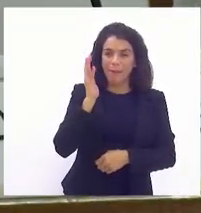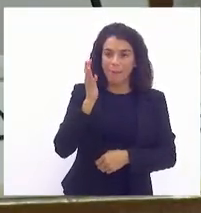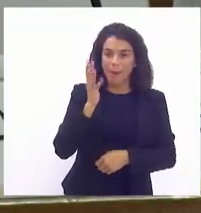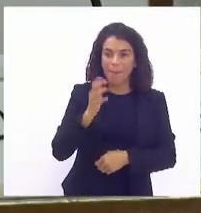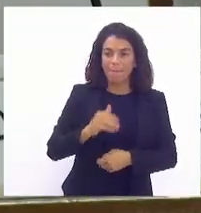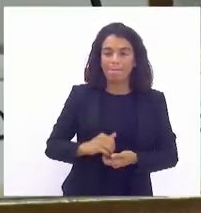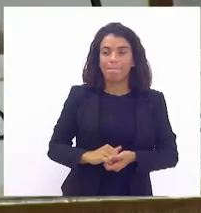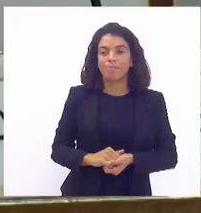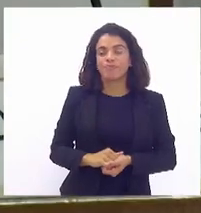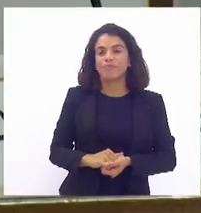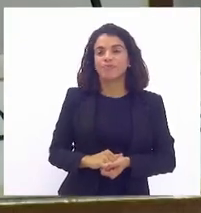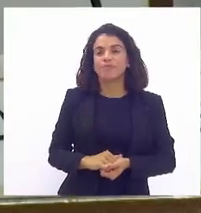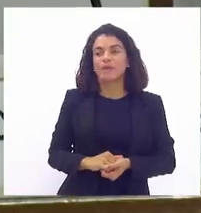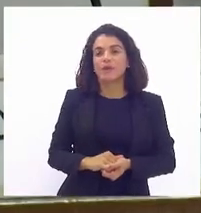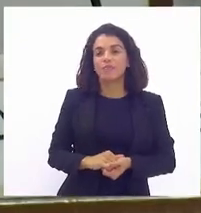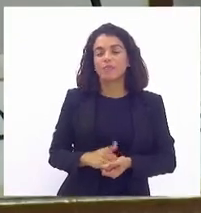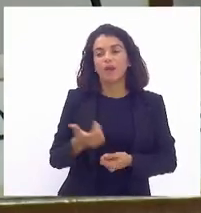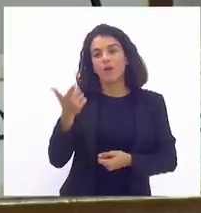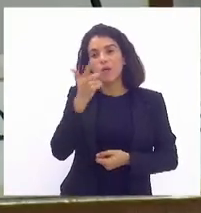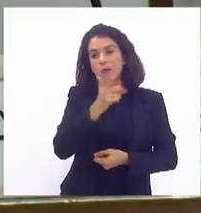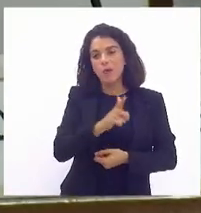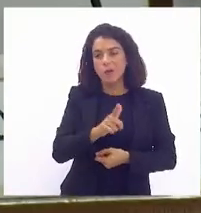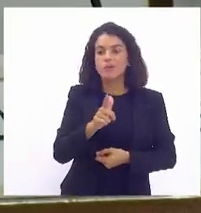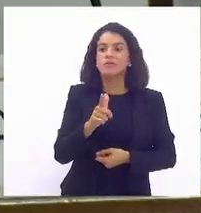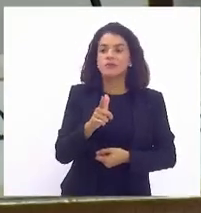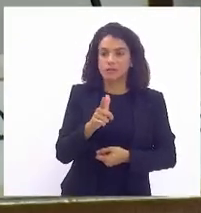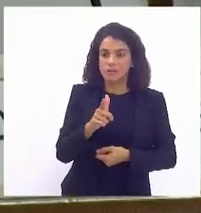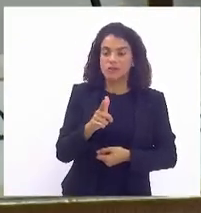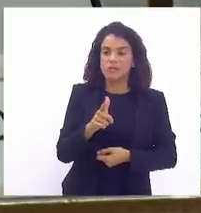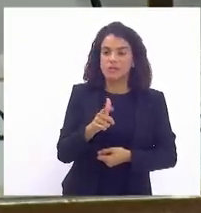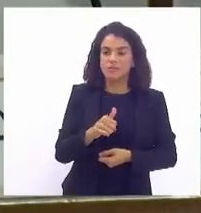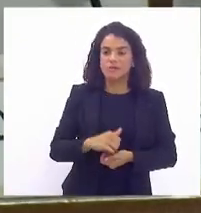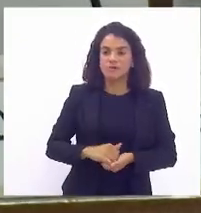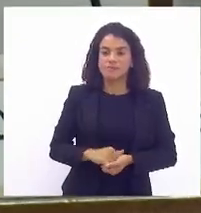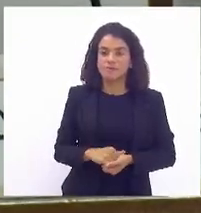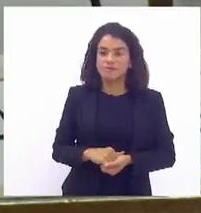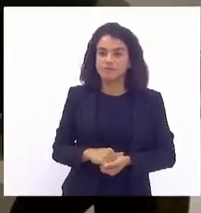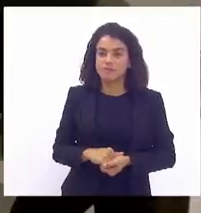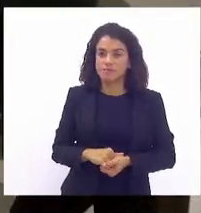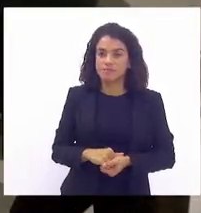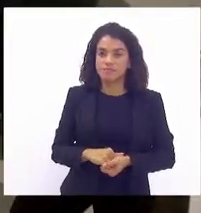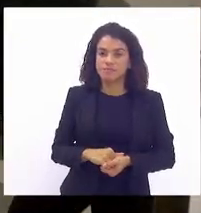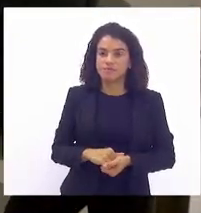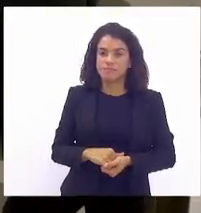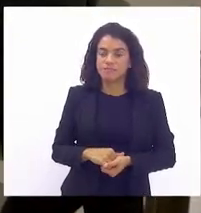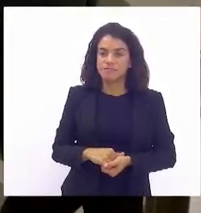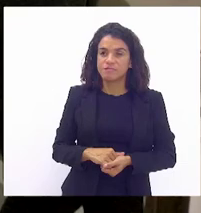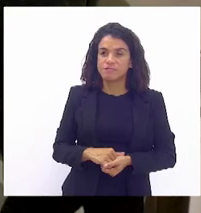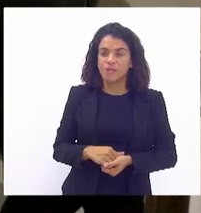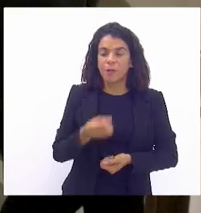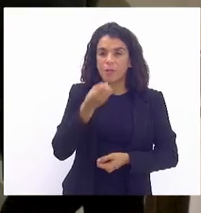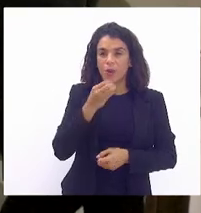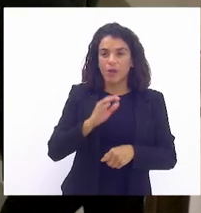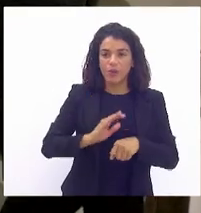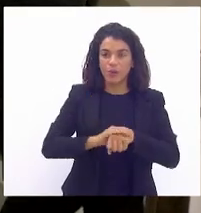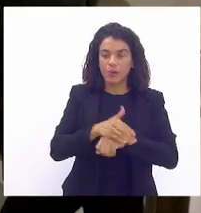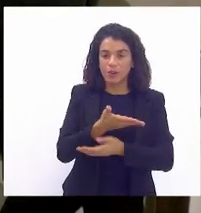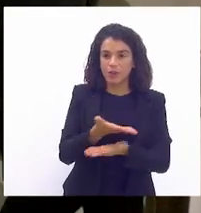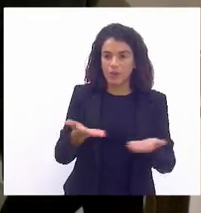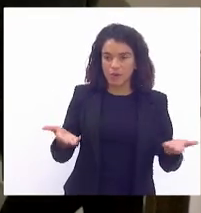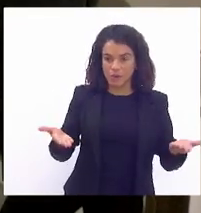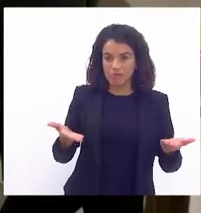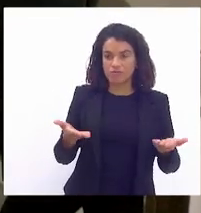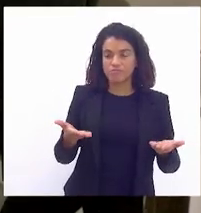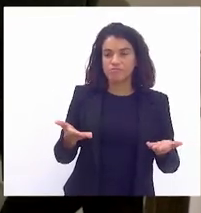vereador Raoni para poder fazer uso da palavra. Boa noite a todas e a todos. Quero